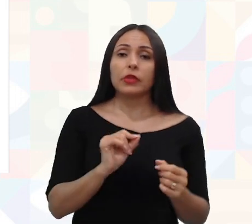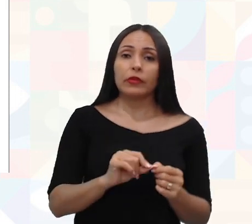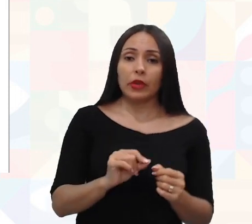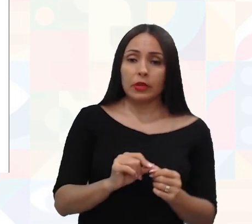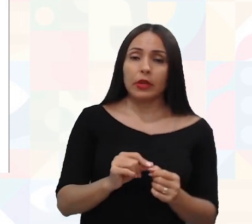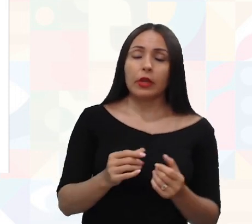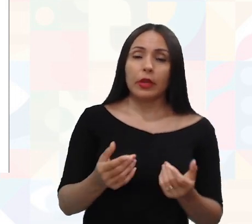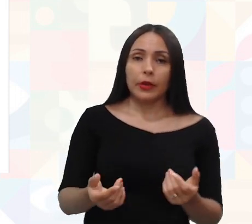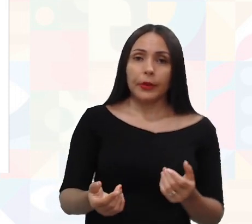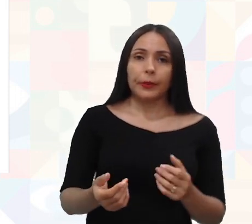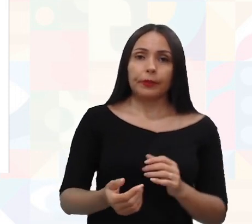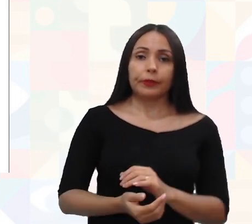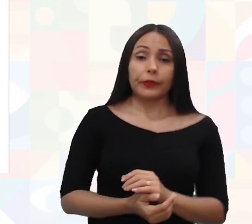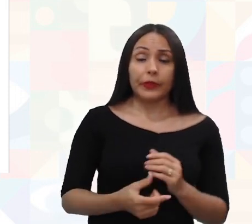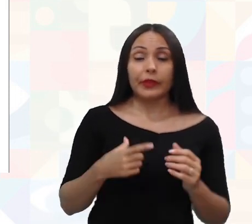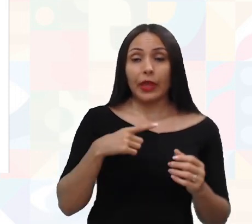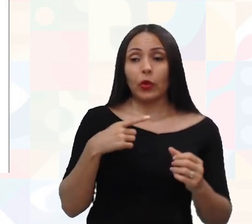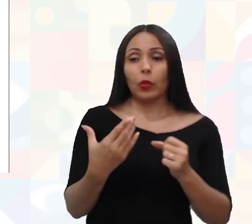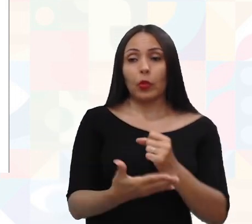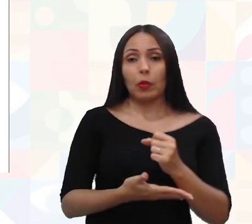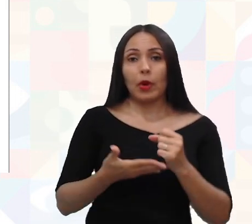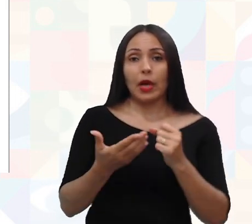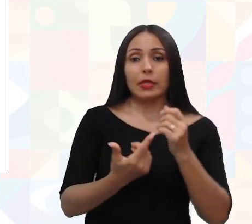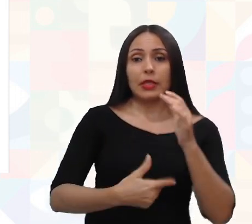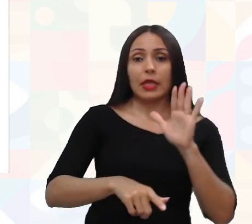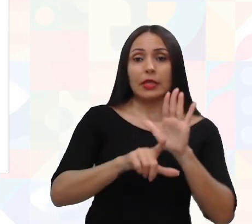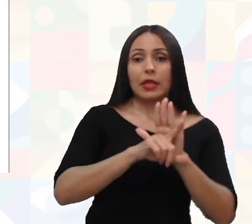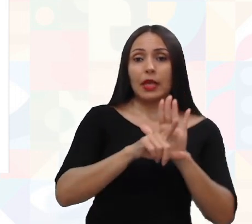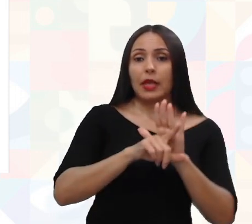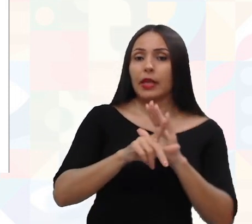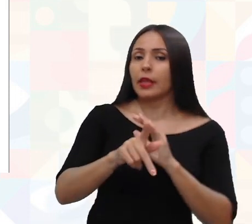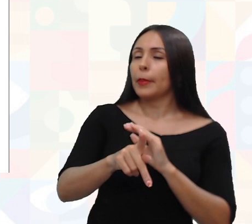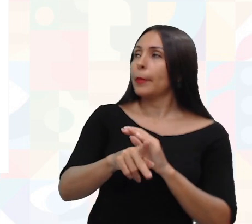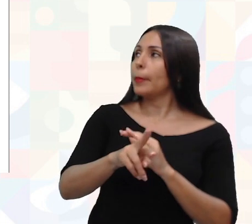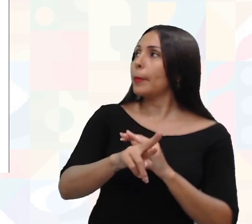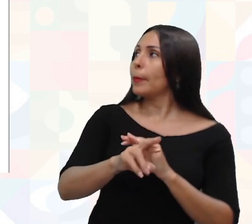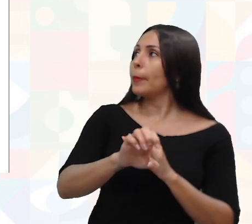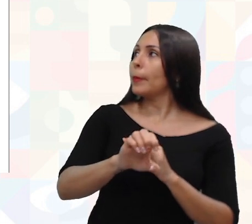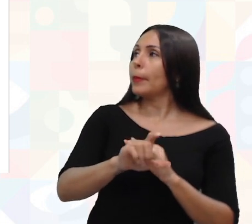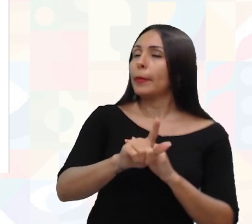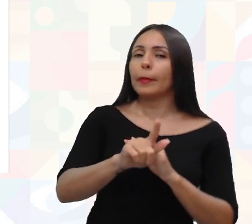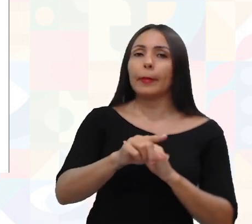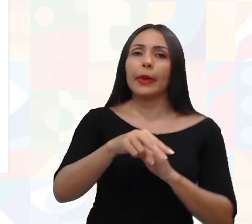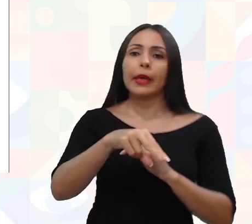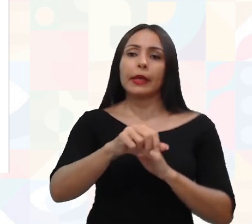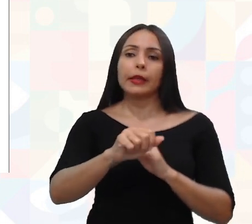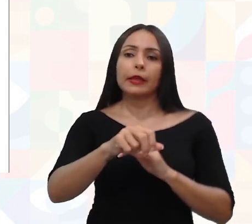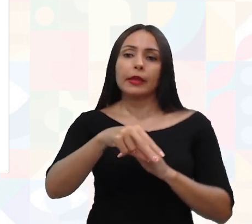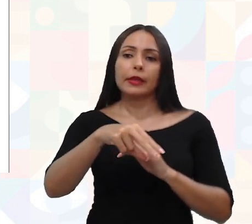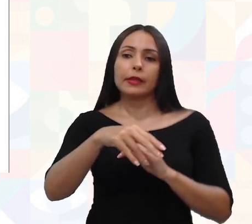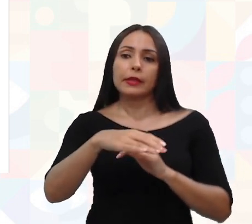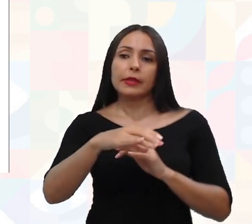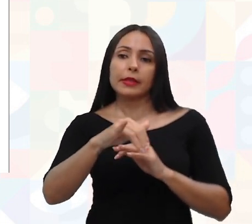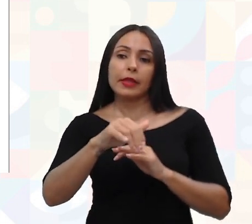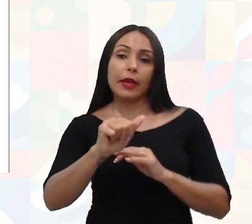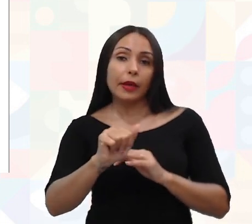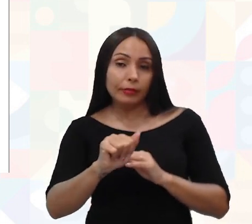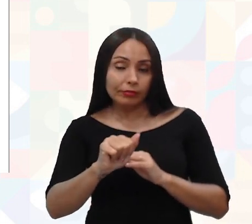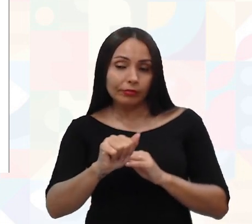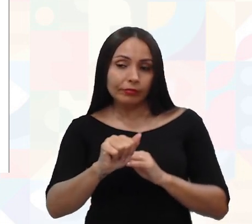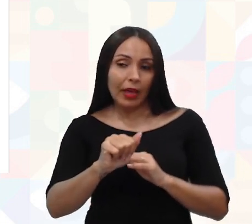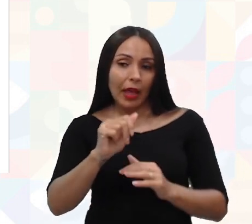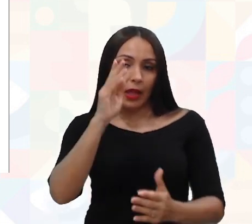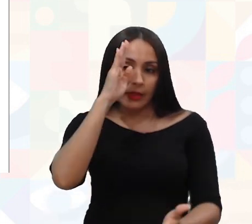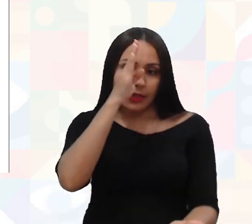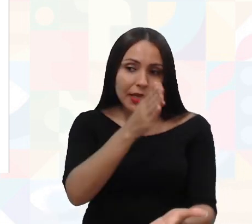decoração está baseada nessa lei da pregnância. Ou seja, a percepção de quem chega nesse ambiente ela é bem direta, porque ele está